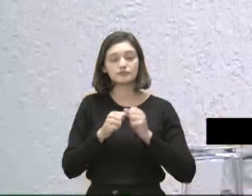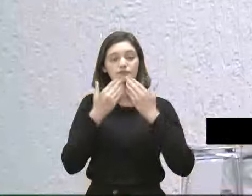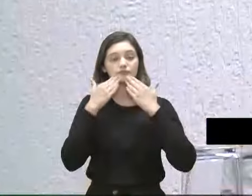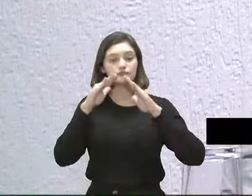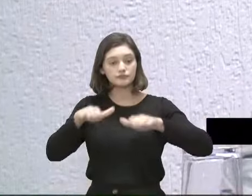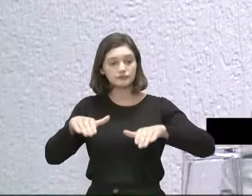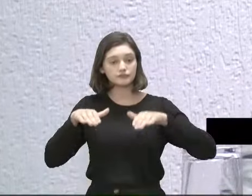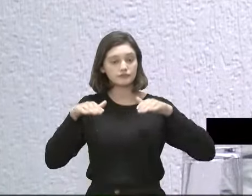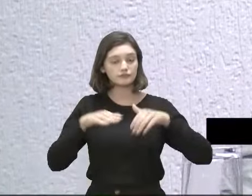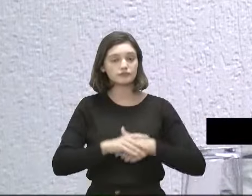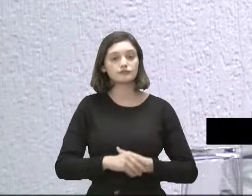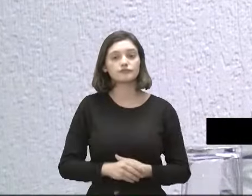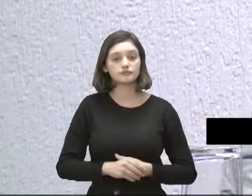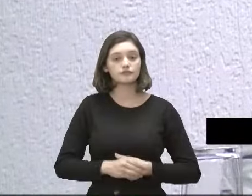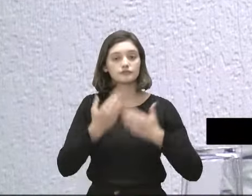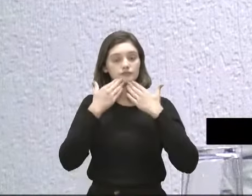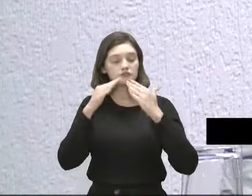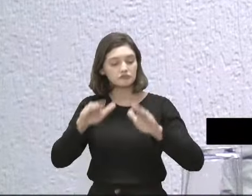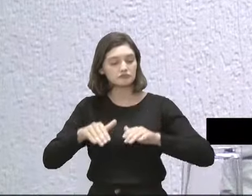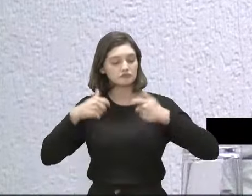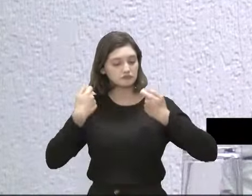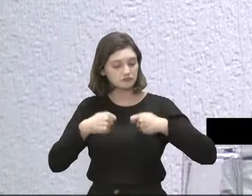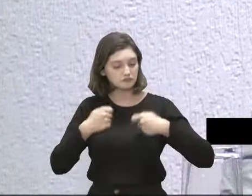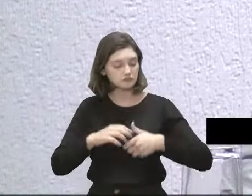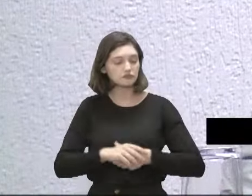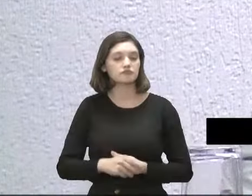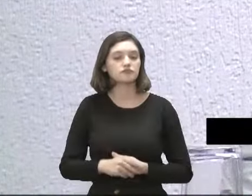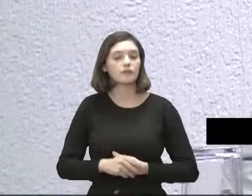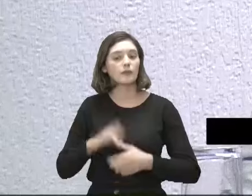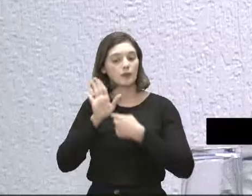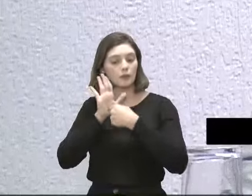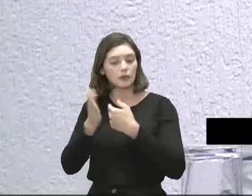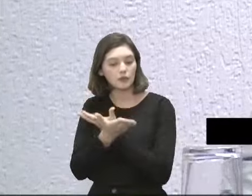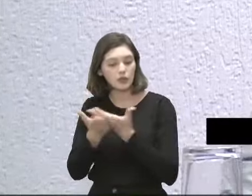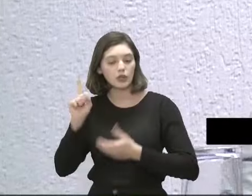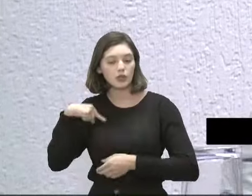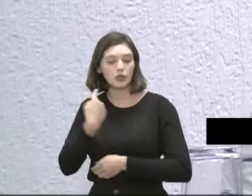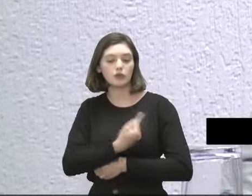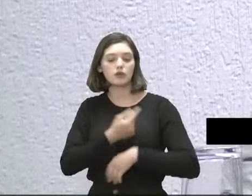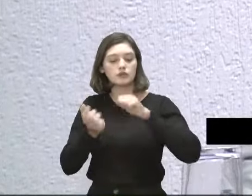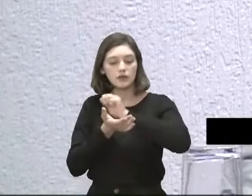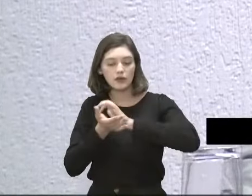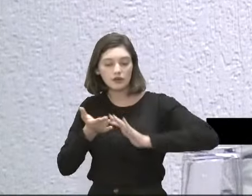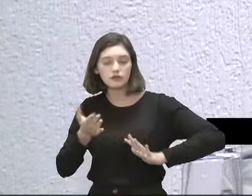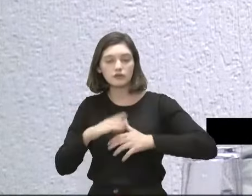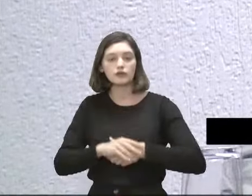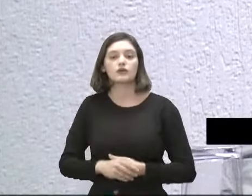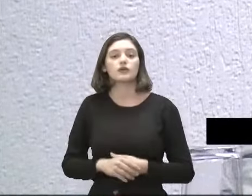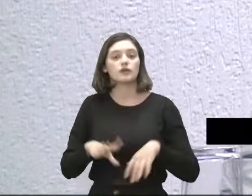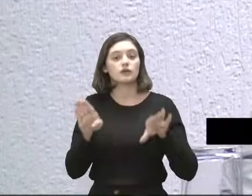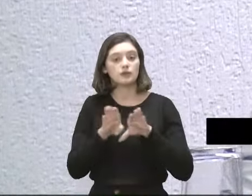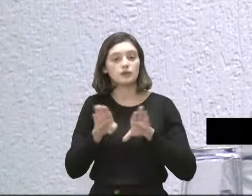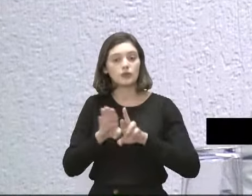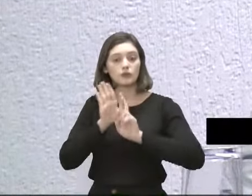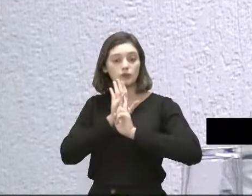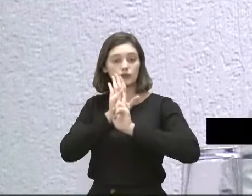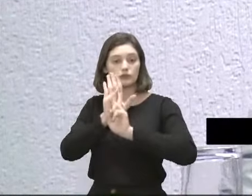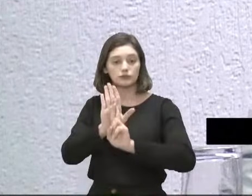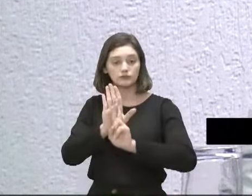audiência, uma audiência tão necessária para dar transparência das nossas atividades e dos nossos